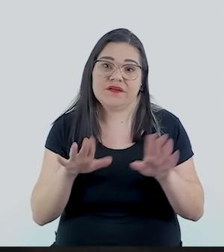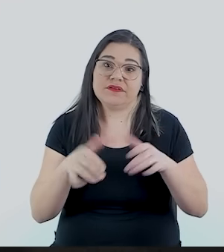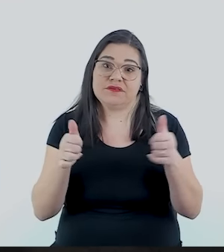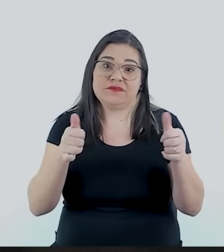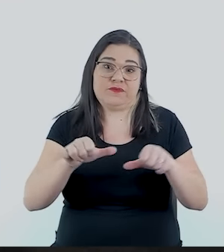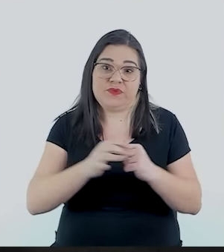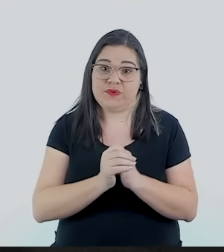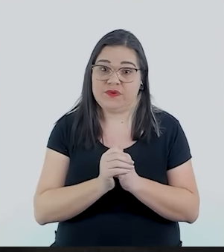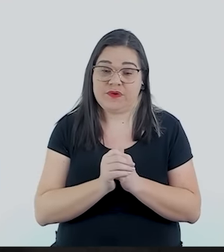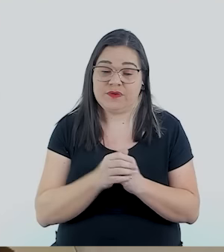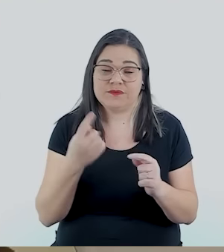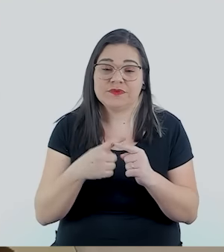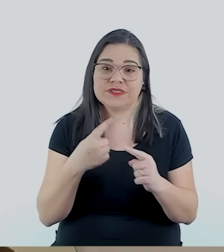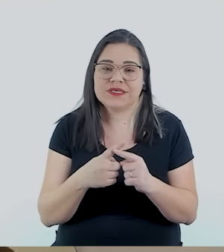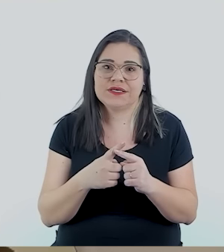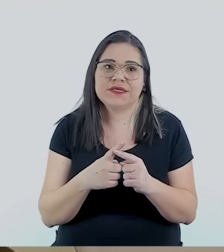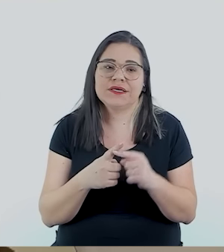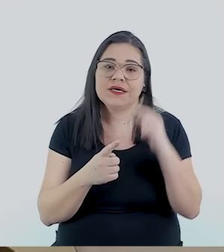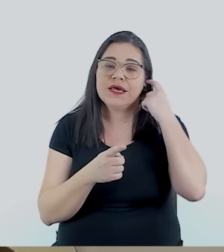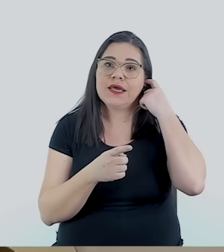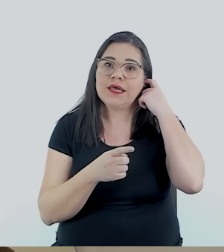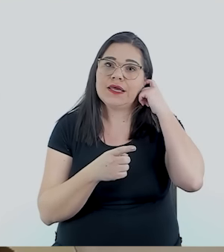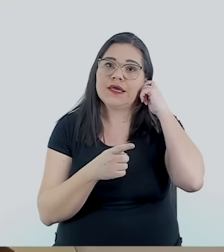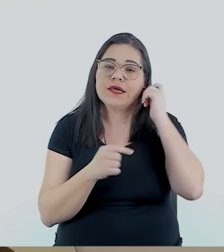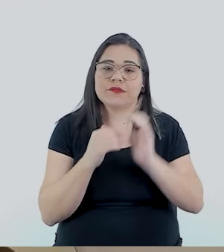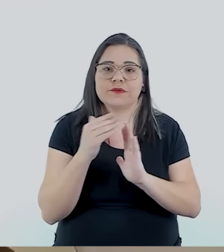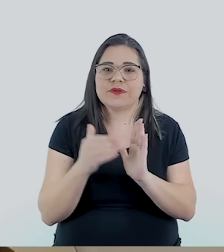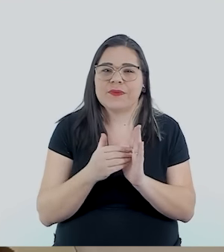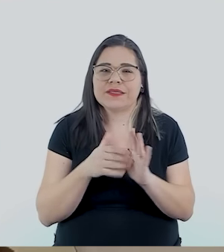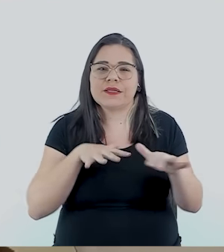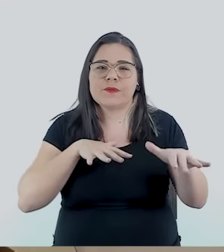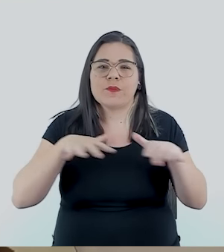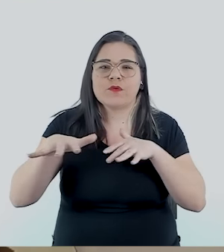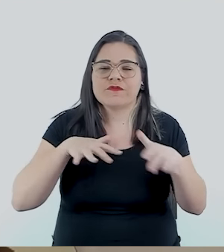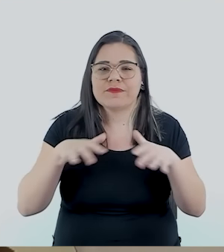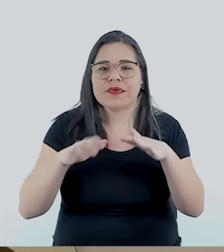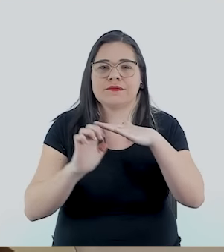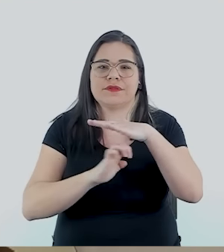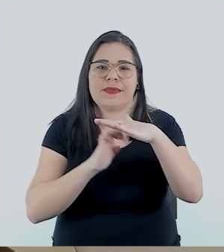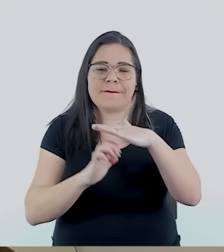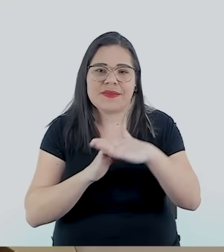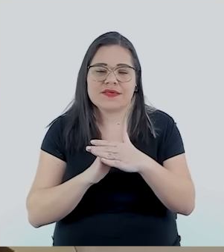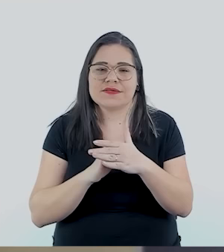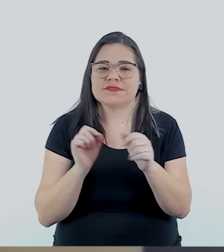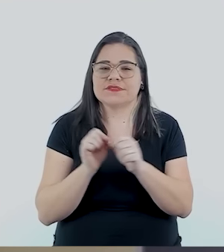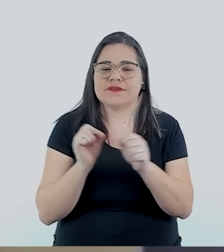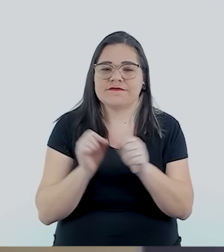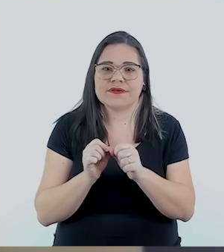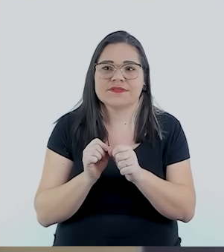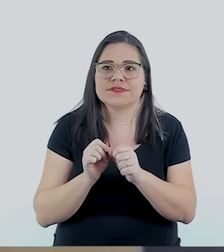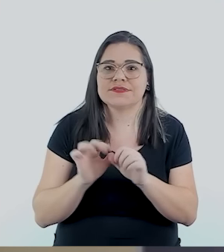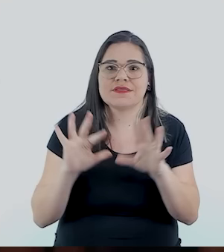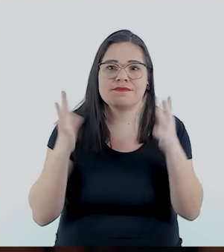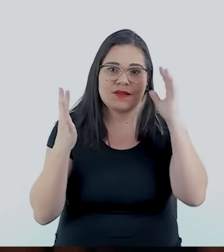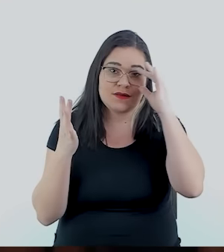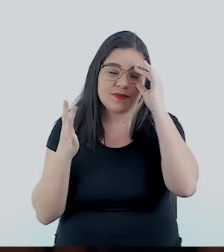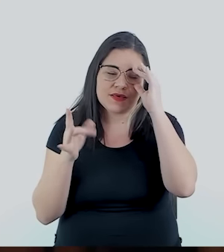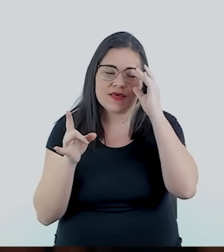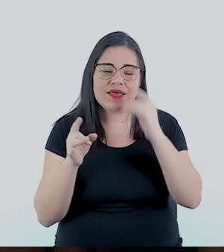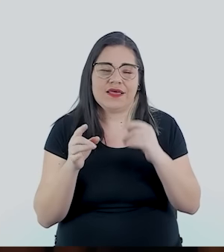pior porque ele ainda né totalmente eh fica aquele movimento da empresa como se estivesse querendo se livar né sabe mas não é